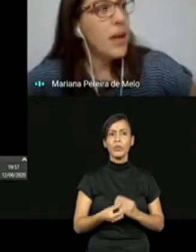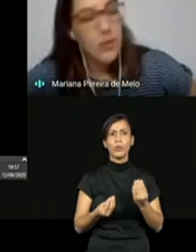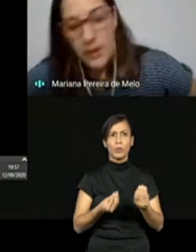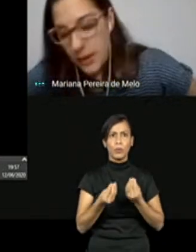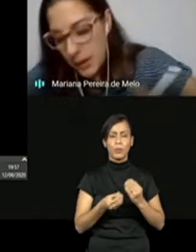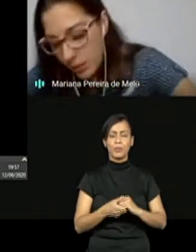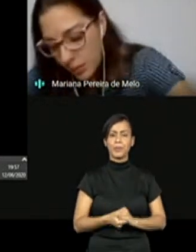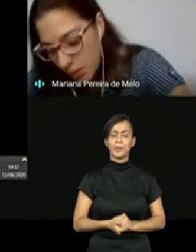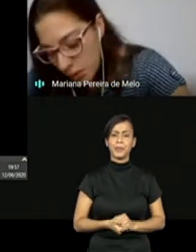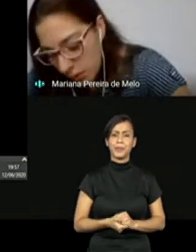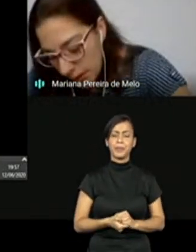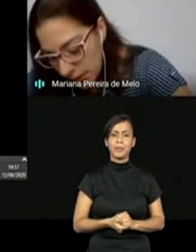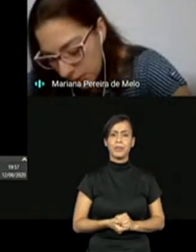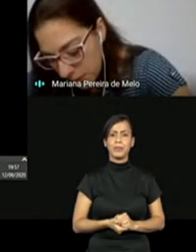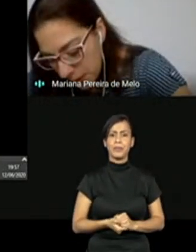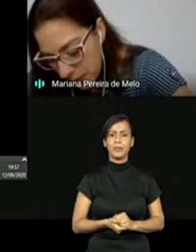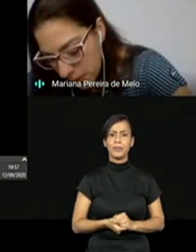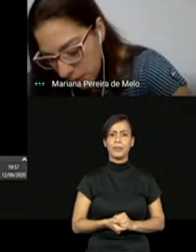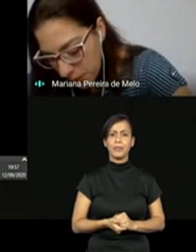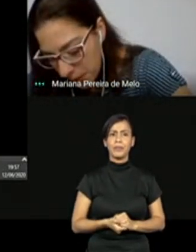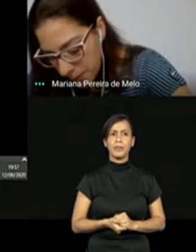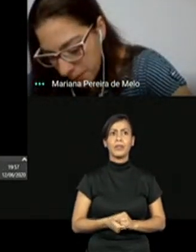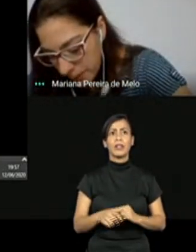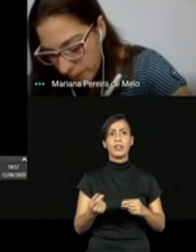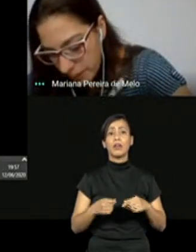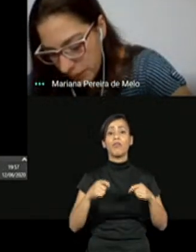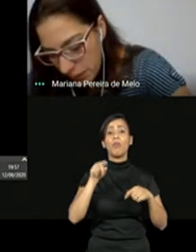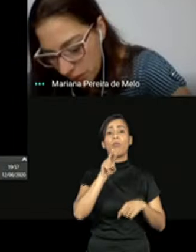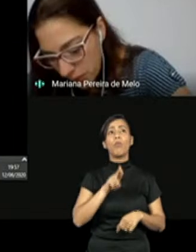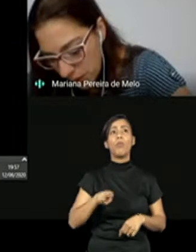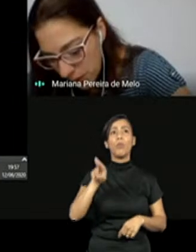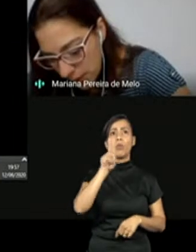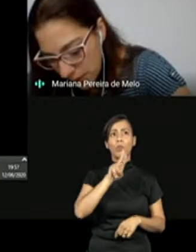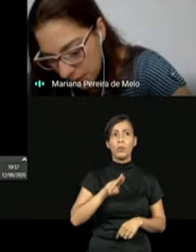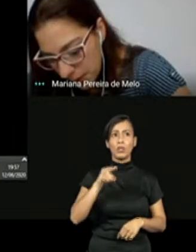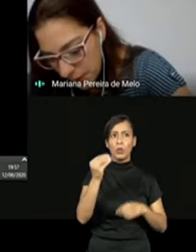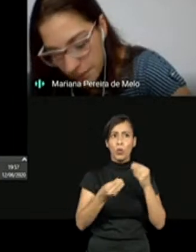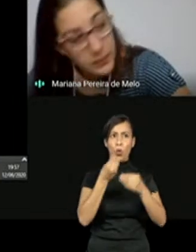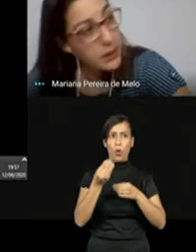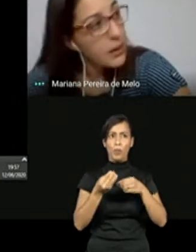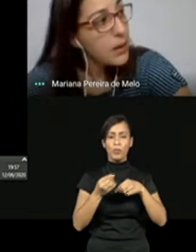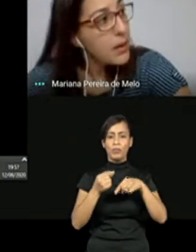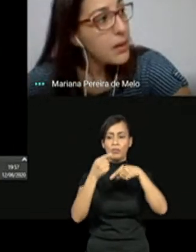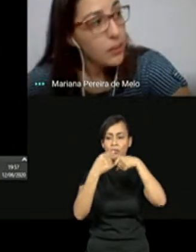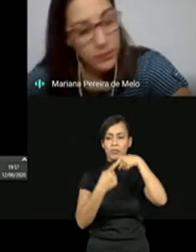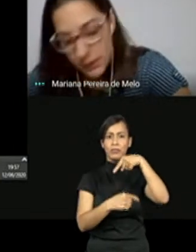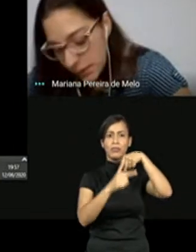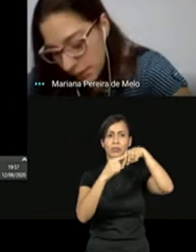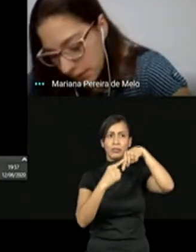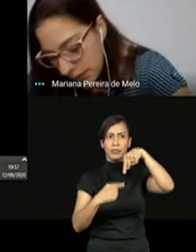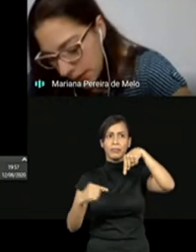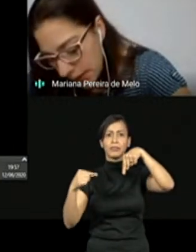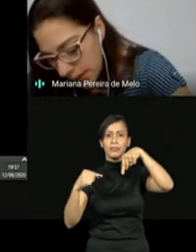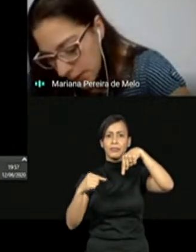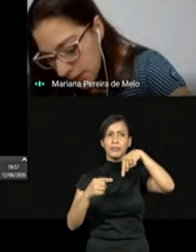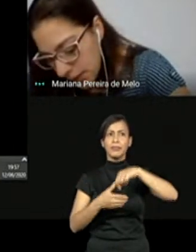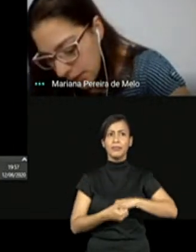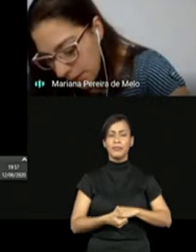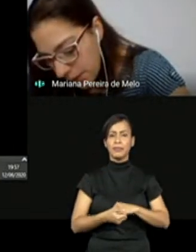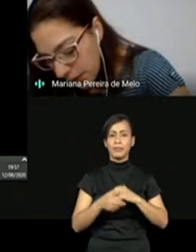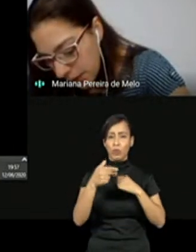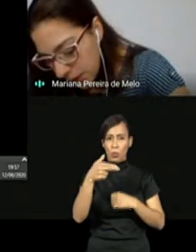No caso aqui, o nosso lambda... opa. O nosso lambda são